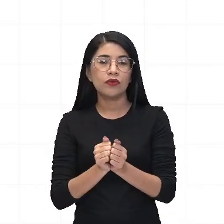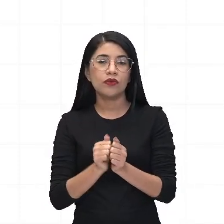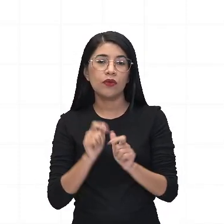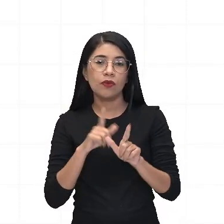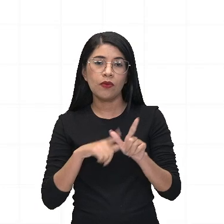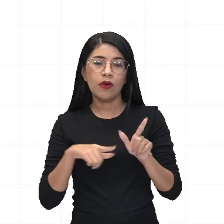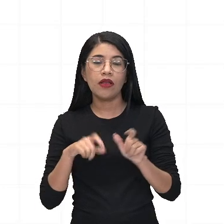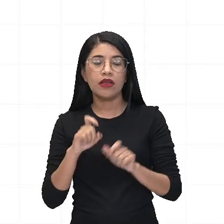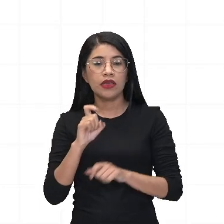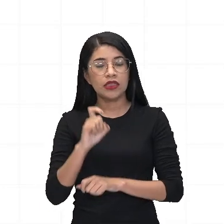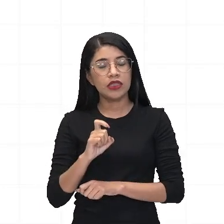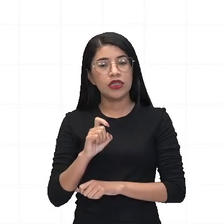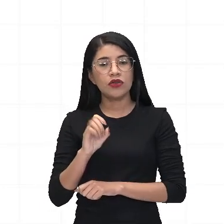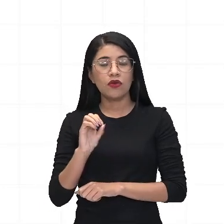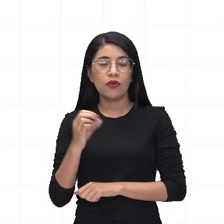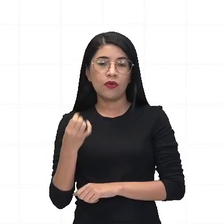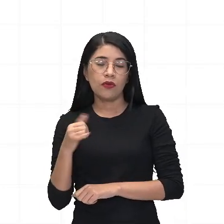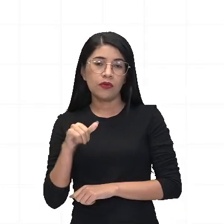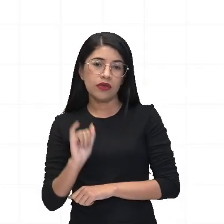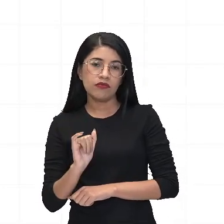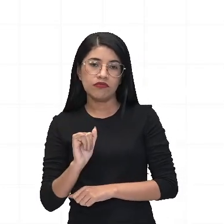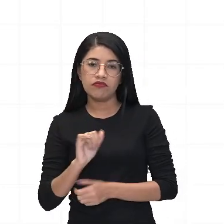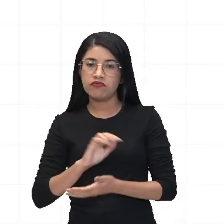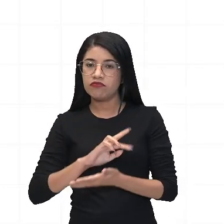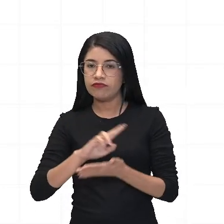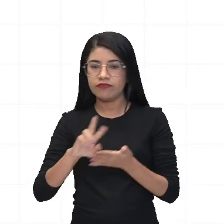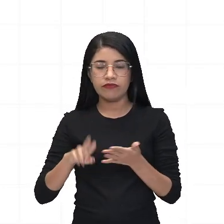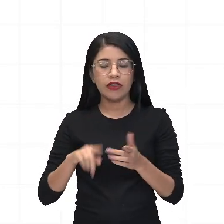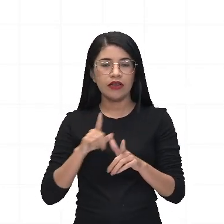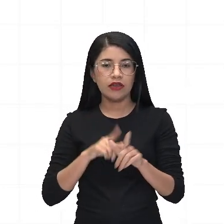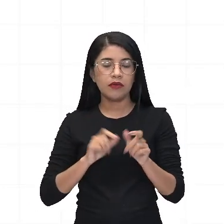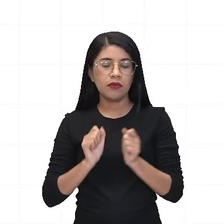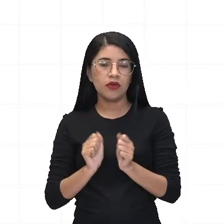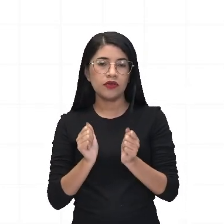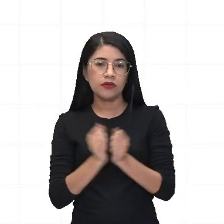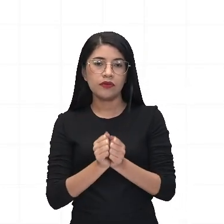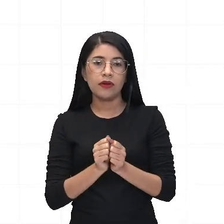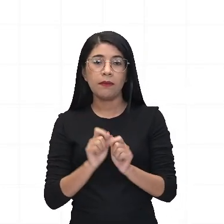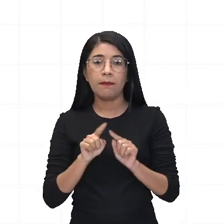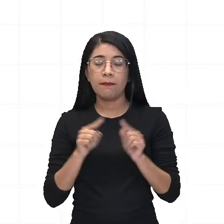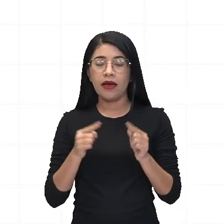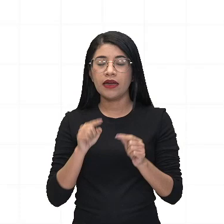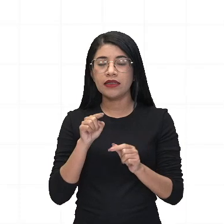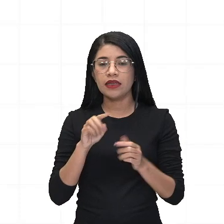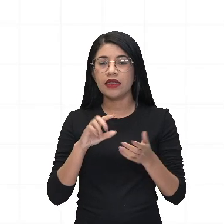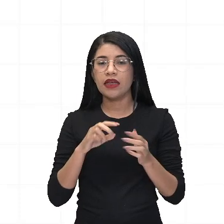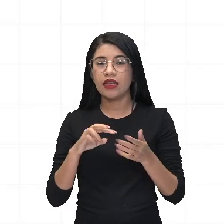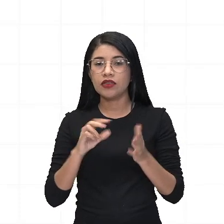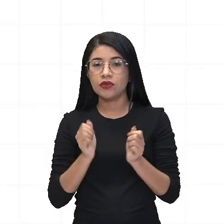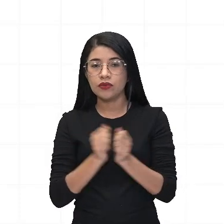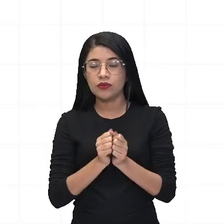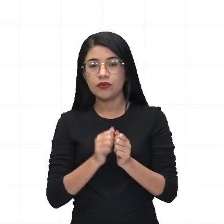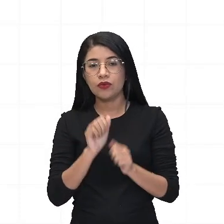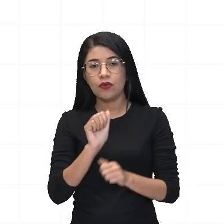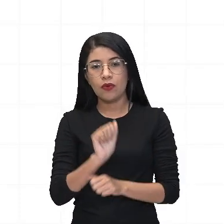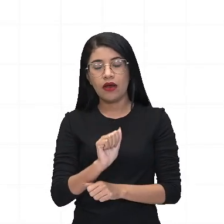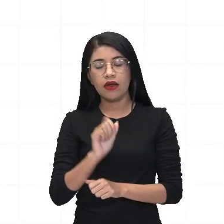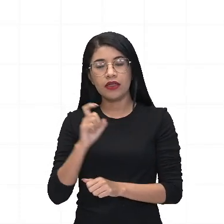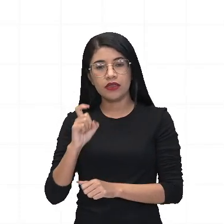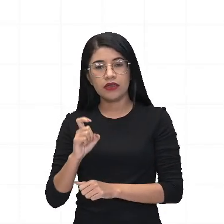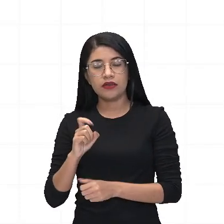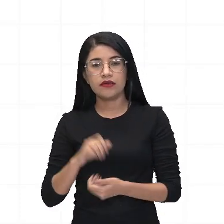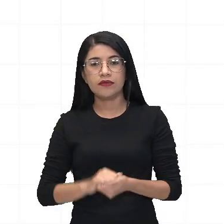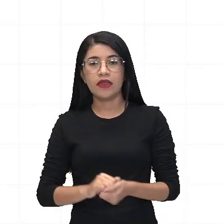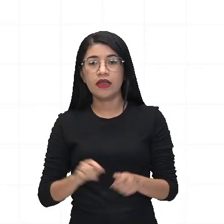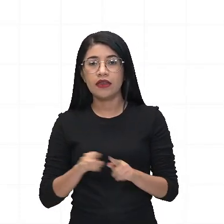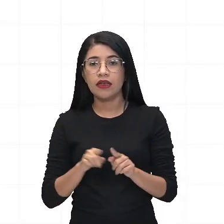incógnita, que pode ser x, pode ser qualquer incógnita, mas nessa estrutura é o a que acompanha o x. E temos também